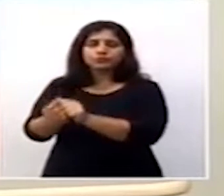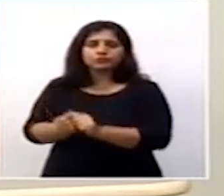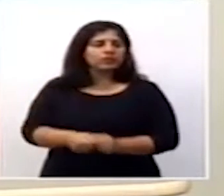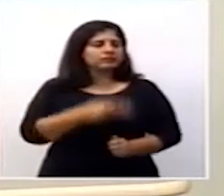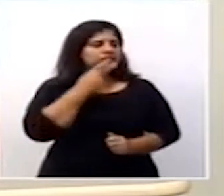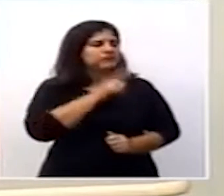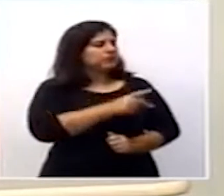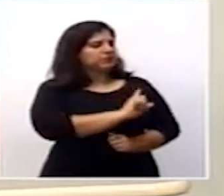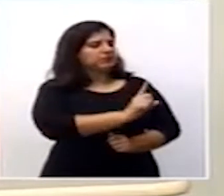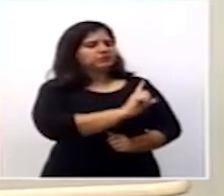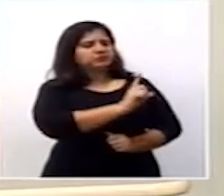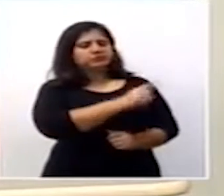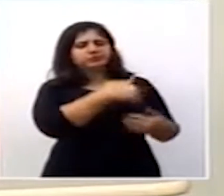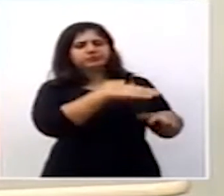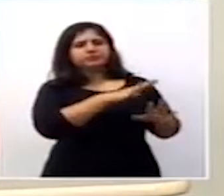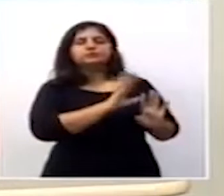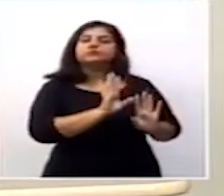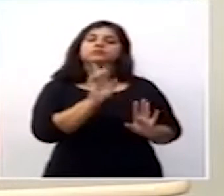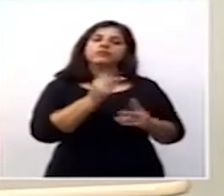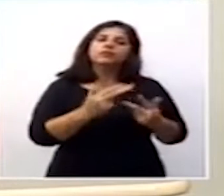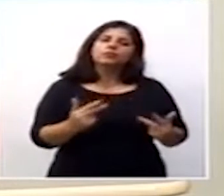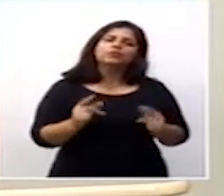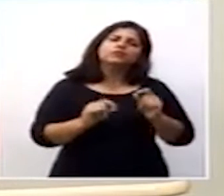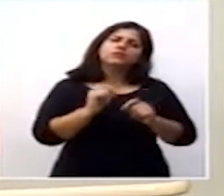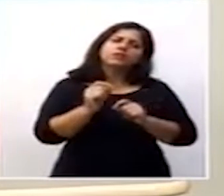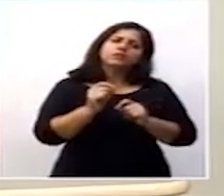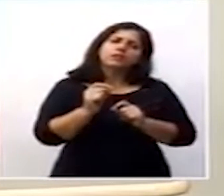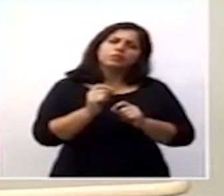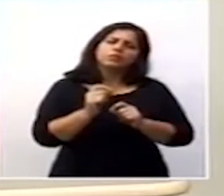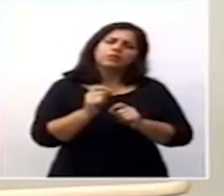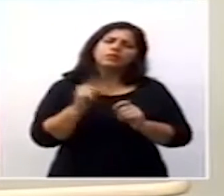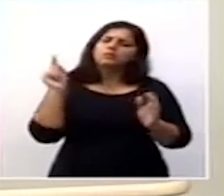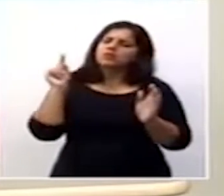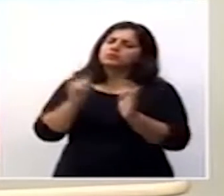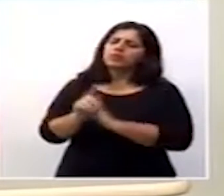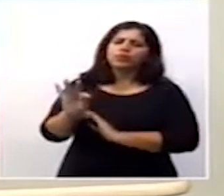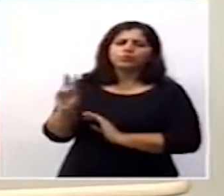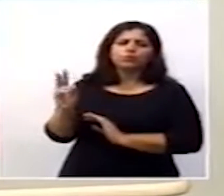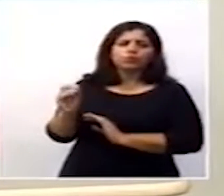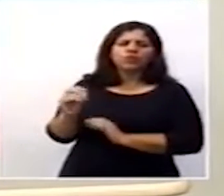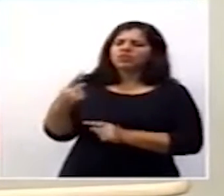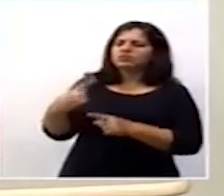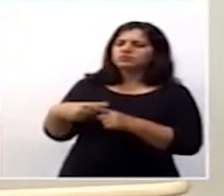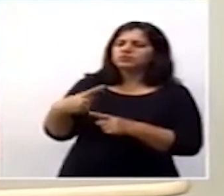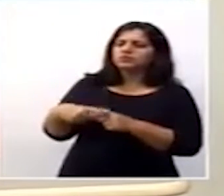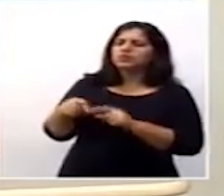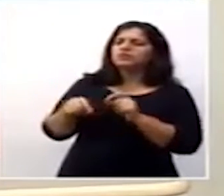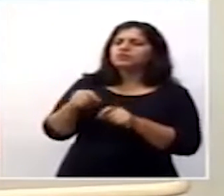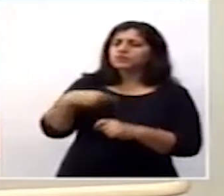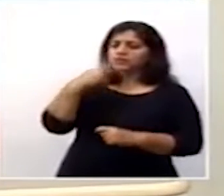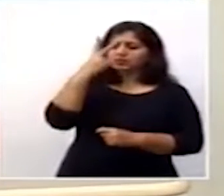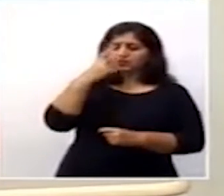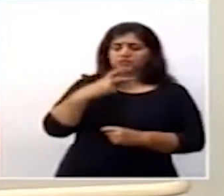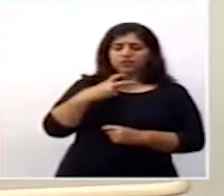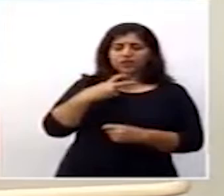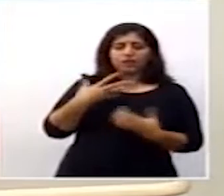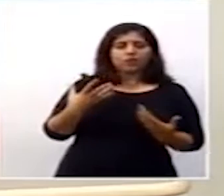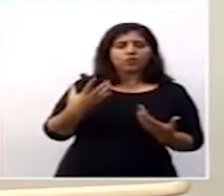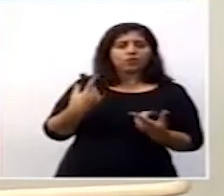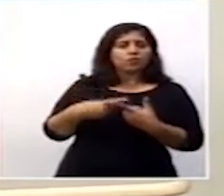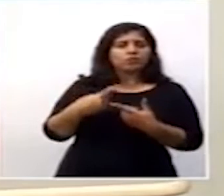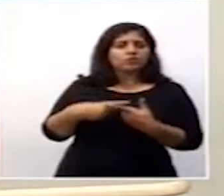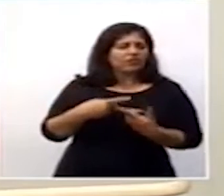sempre falava que não. E uma coisa, ele sempre perguntava para o Tonho assim: para que serve um cego numa